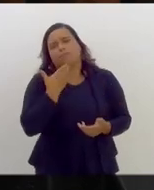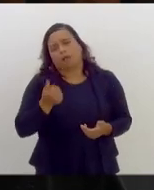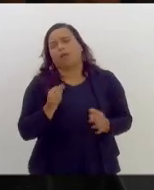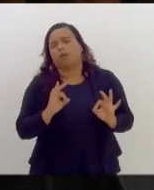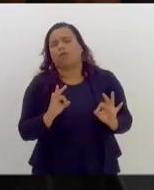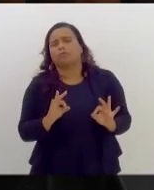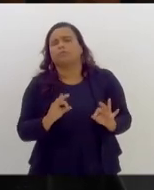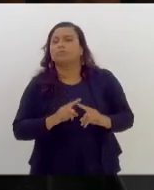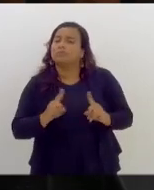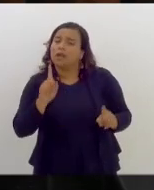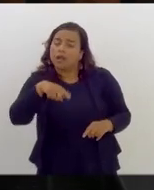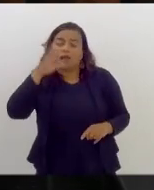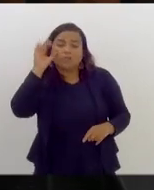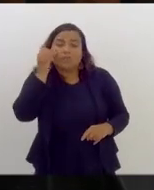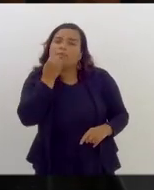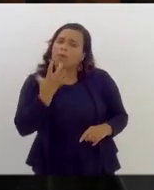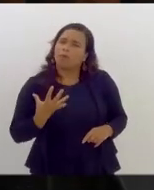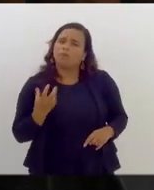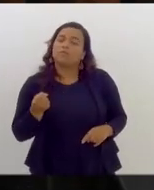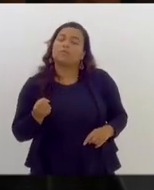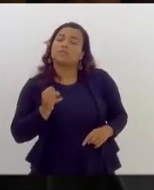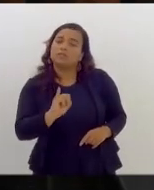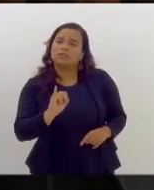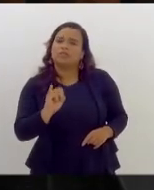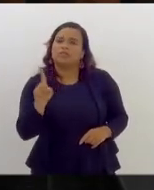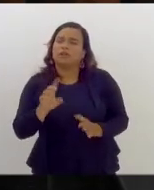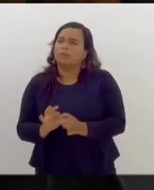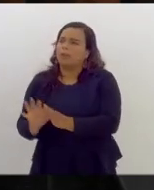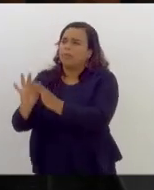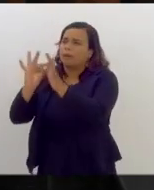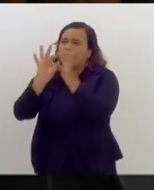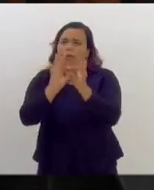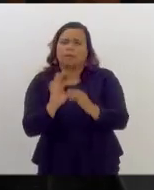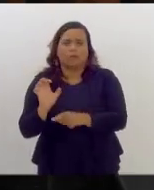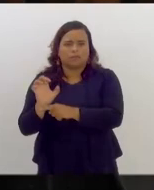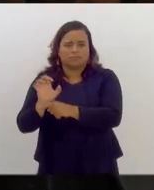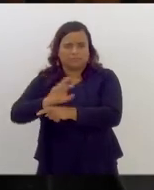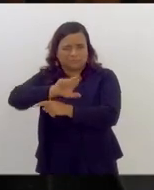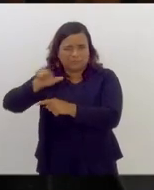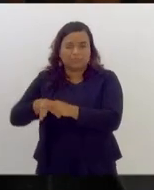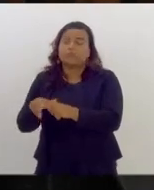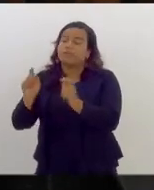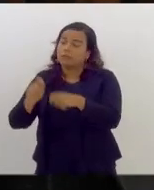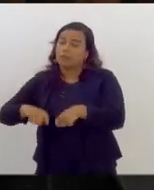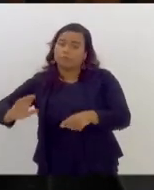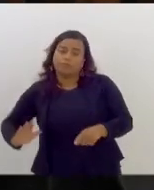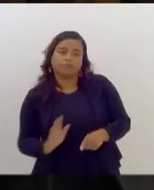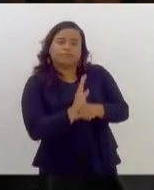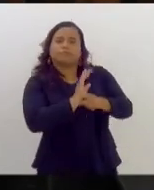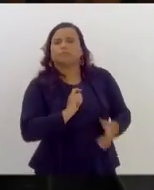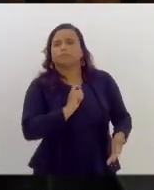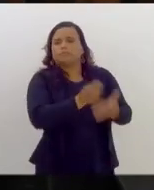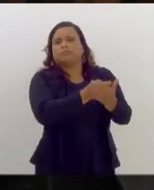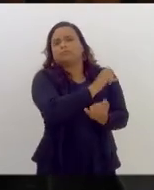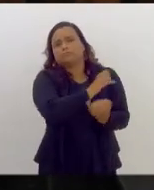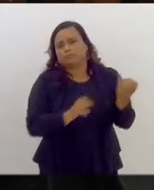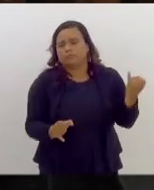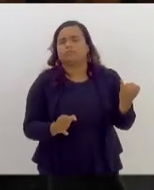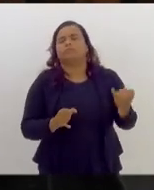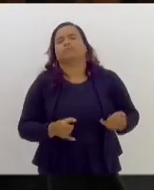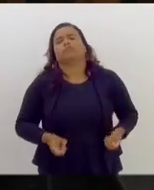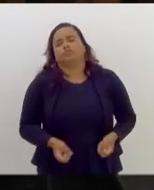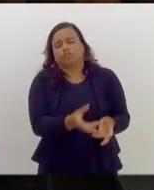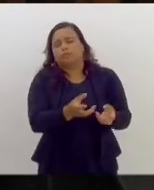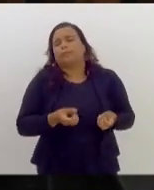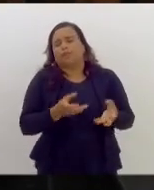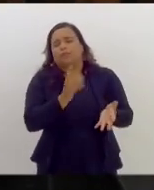Então, seria interessante se a União pudesse contribuir com uma parte do custeio das despesas com o ensino